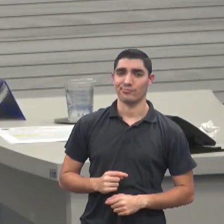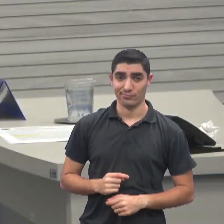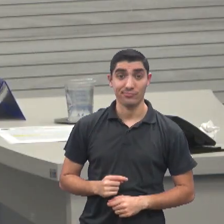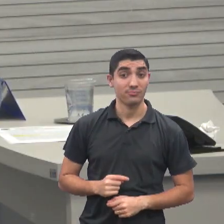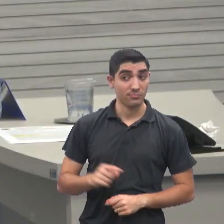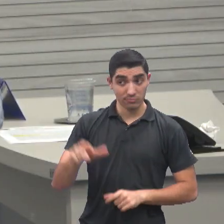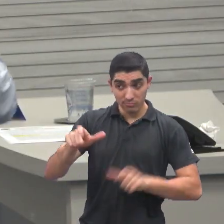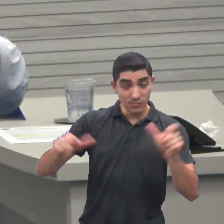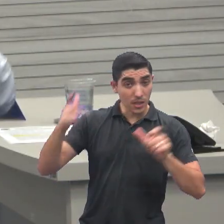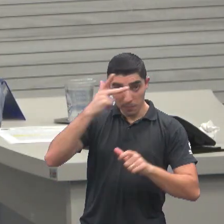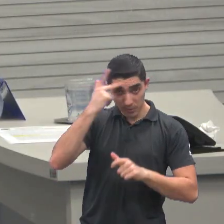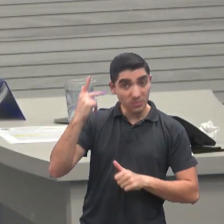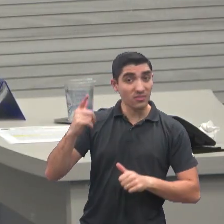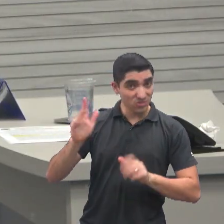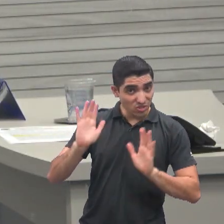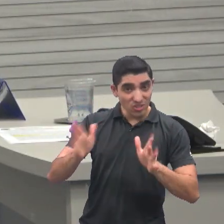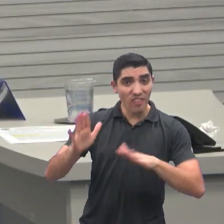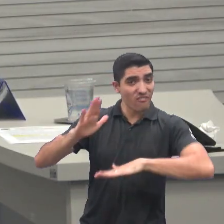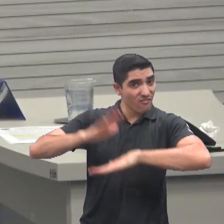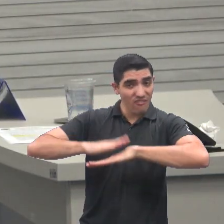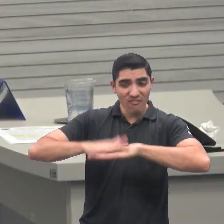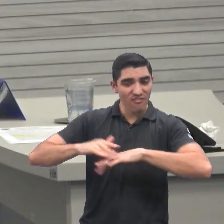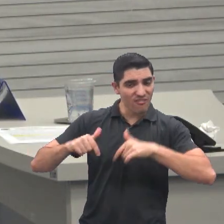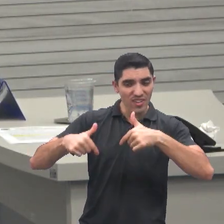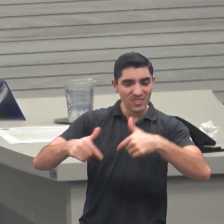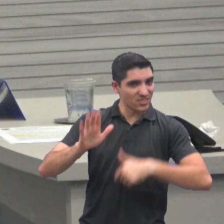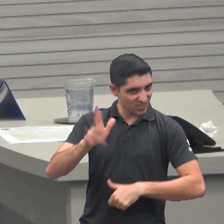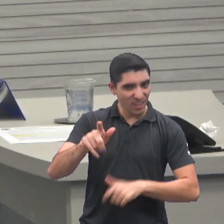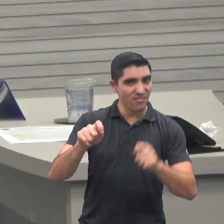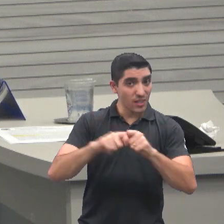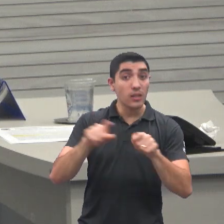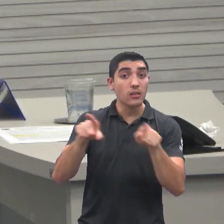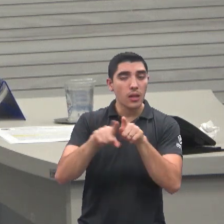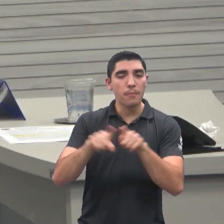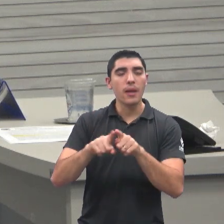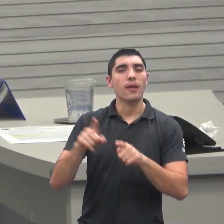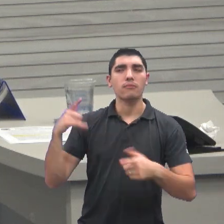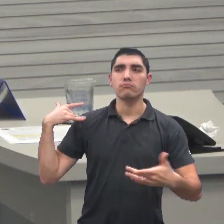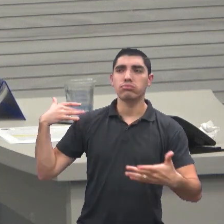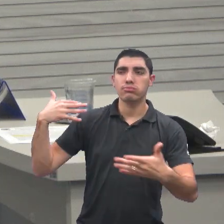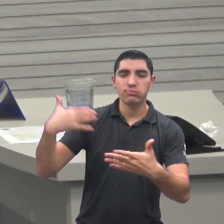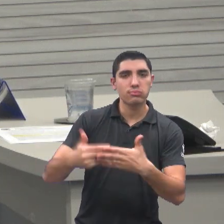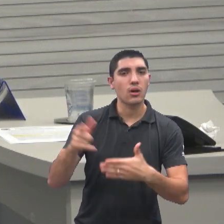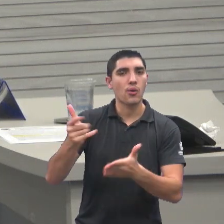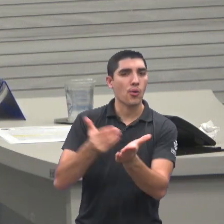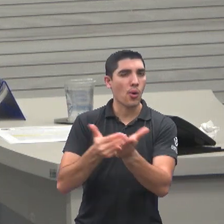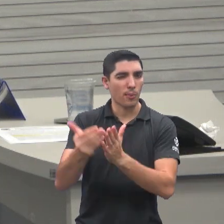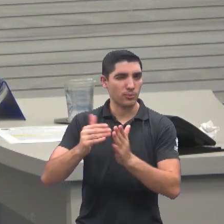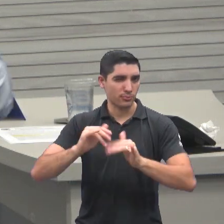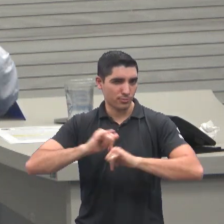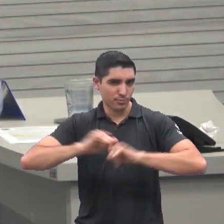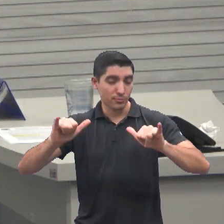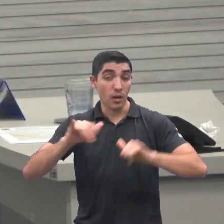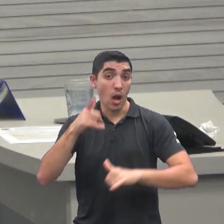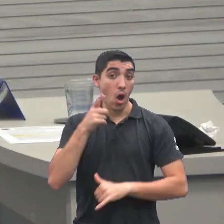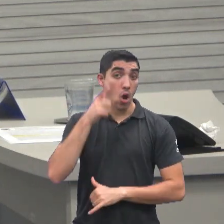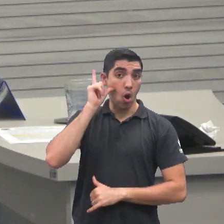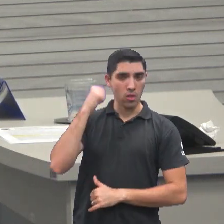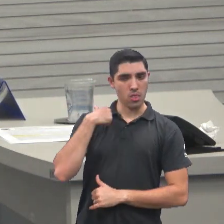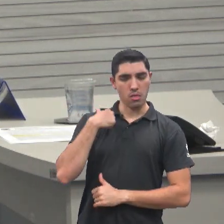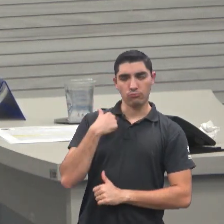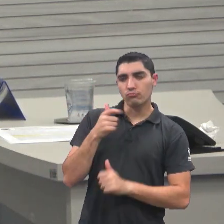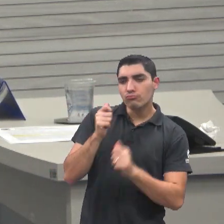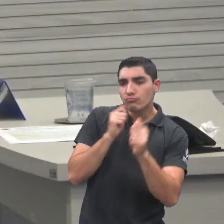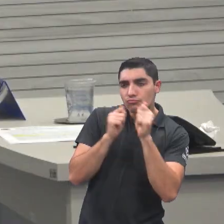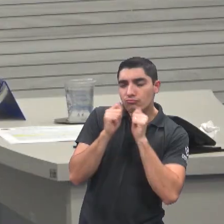título do Tarcísio, como no início da campanha. E hoje, numa entrevista ontem, eu via o